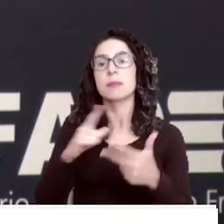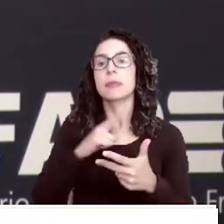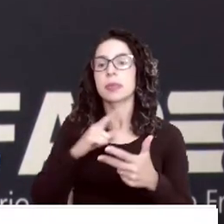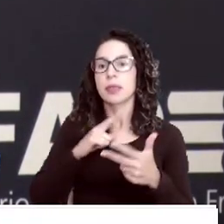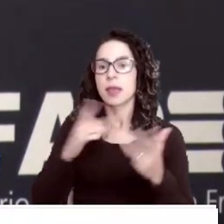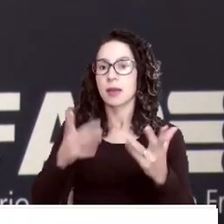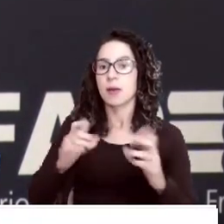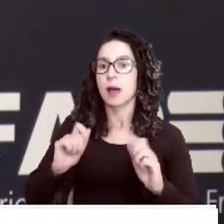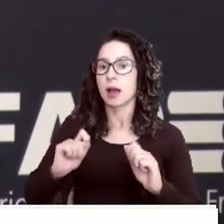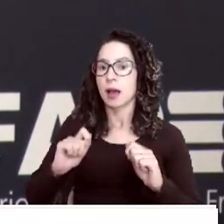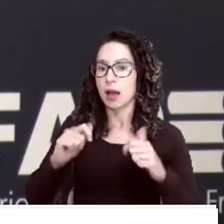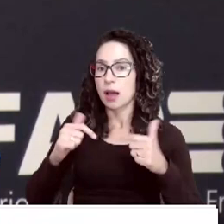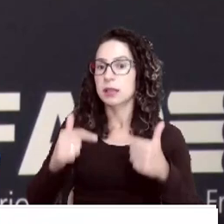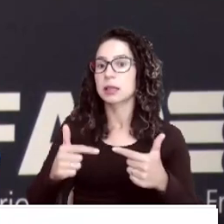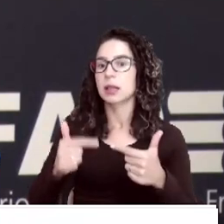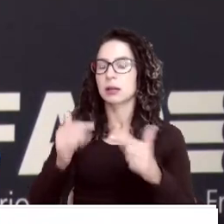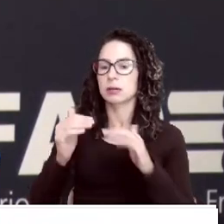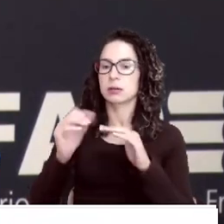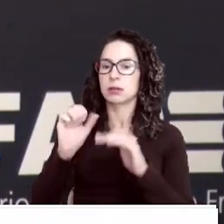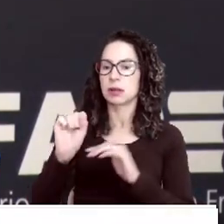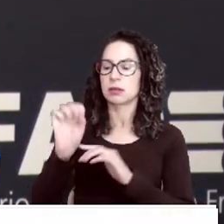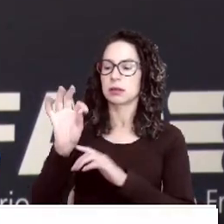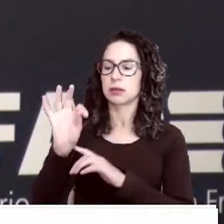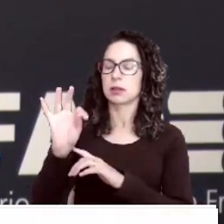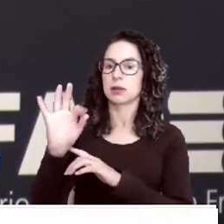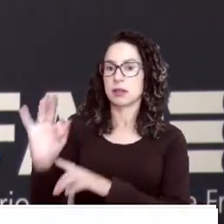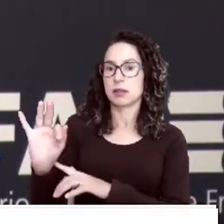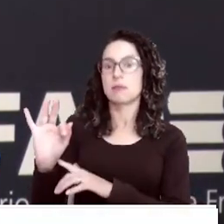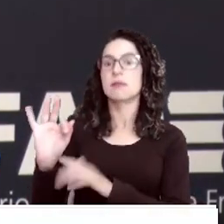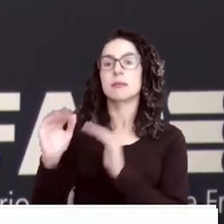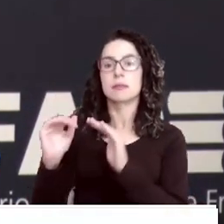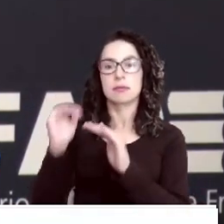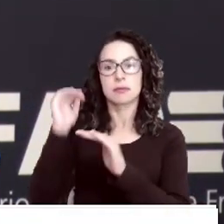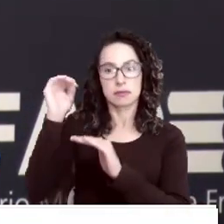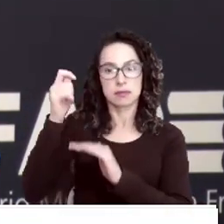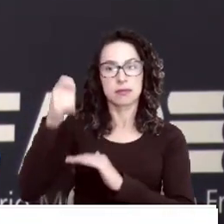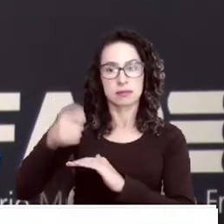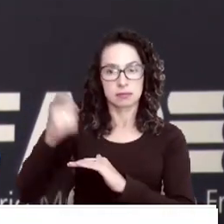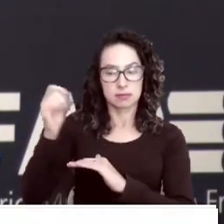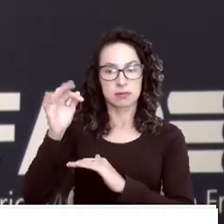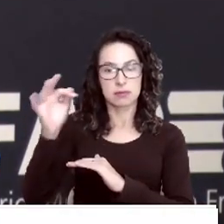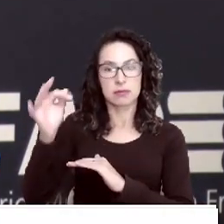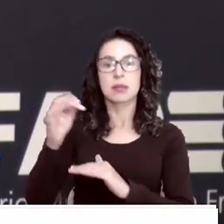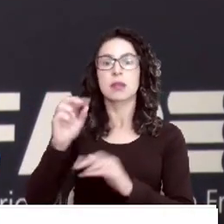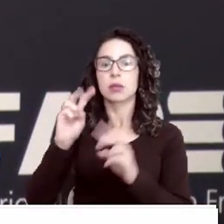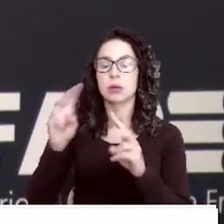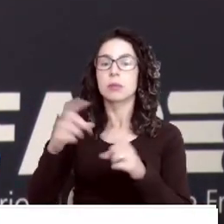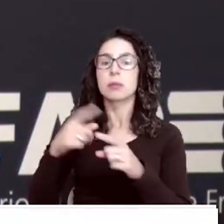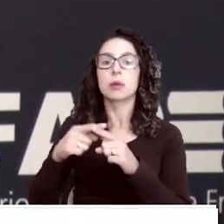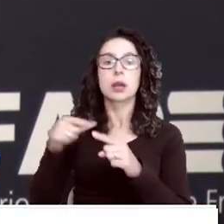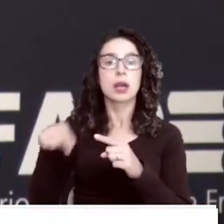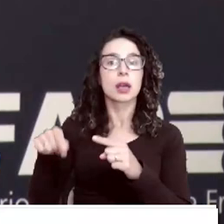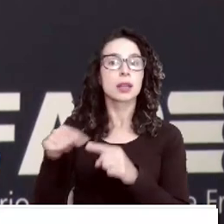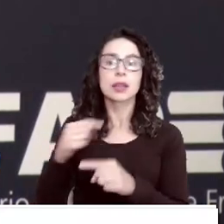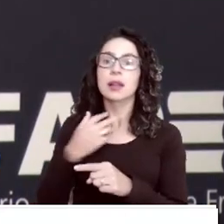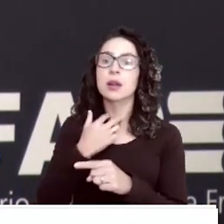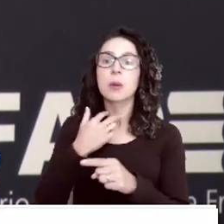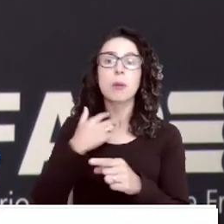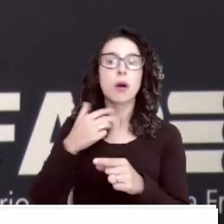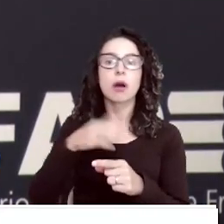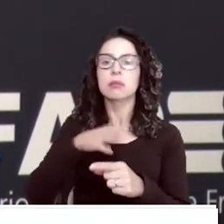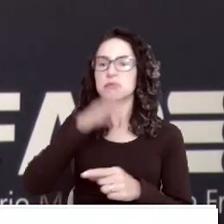ações no Supremo Tribunal Federal relativa a essa questão, porque o poder concedente não pode ser passado por